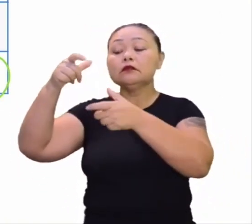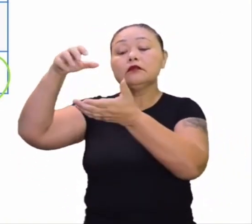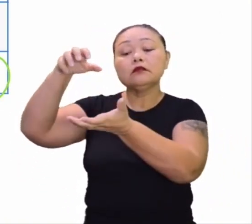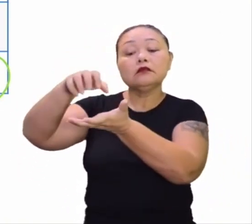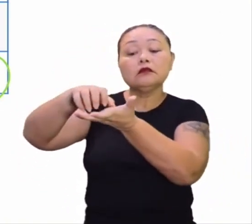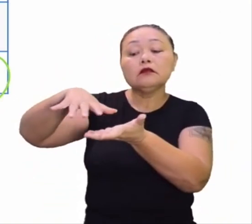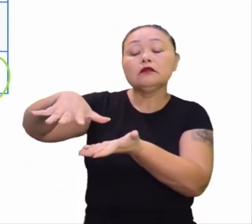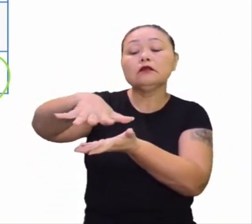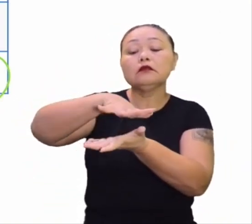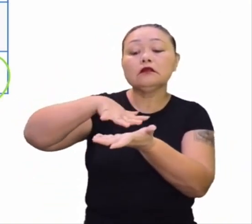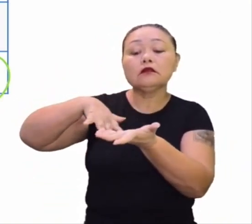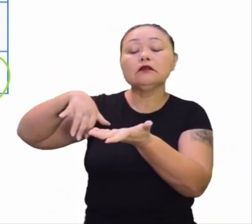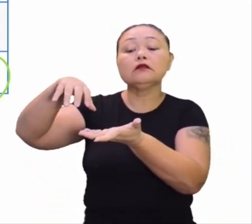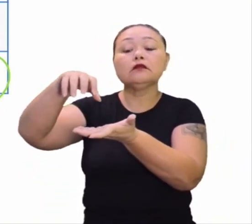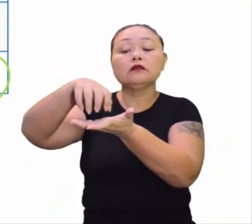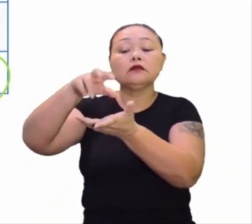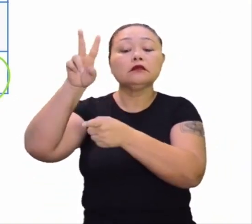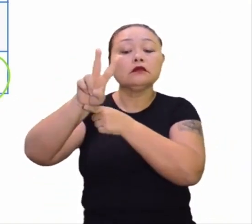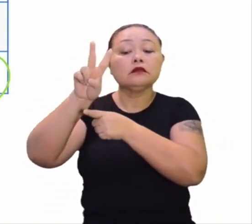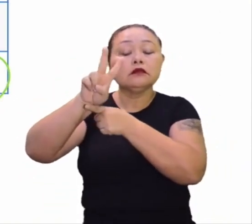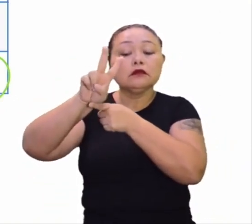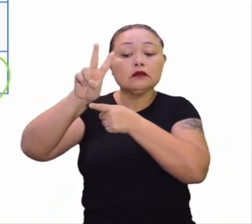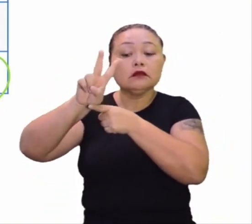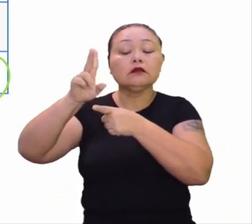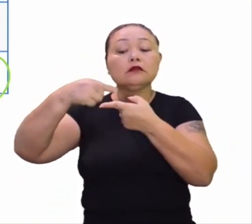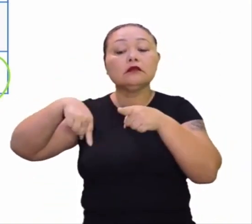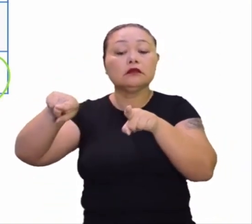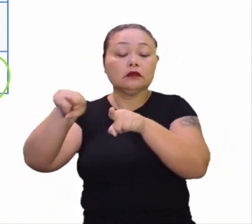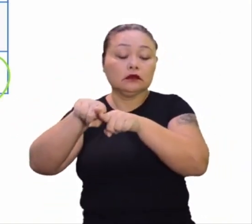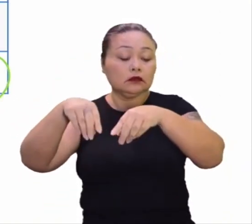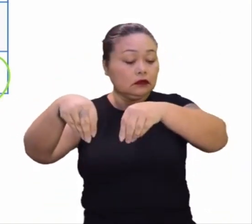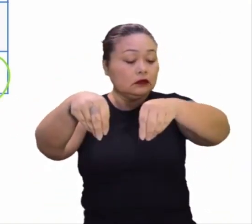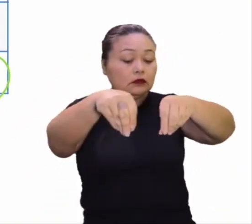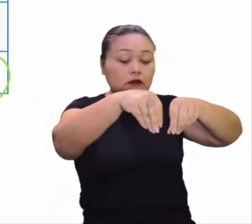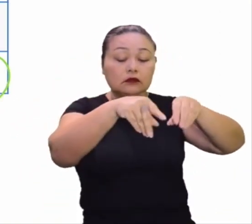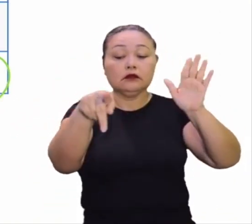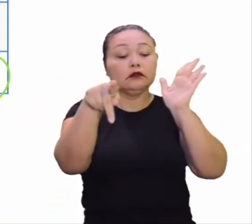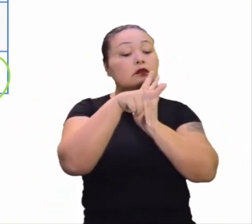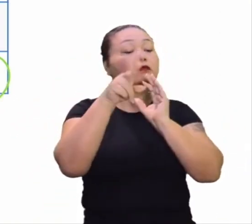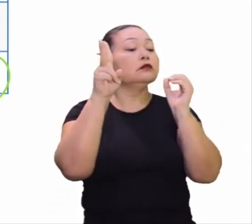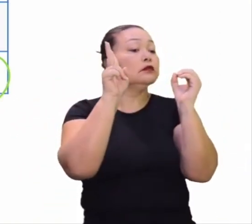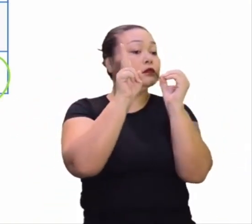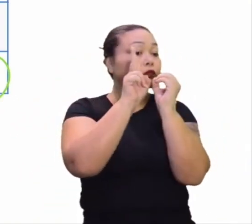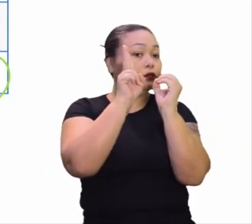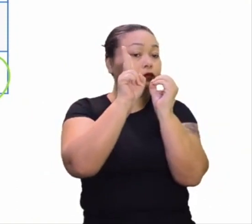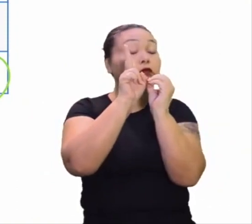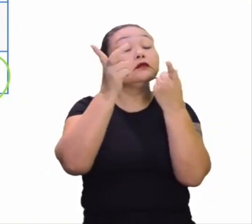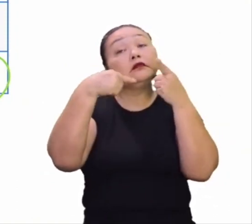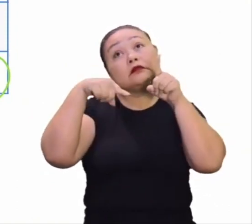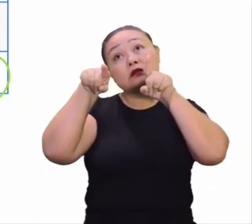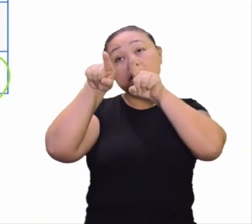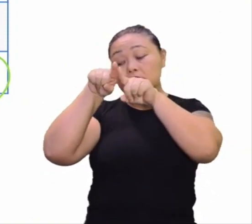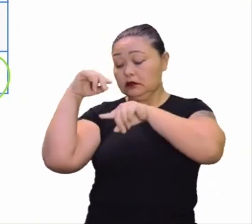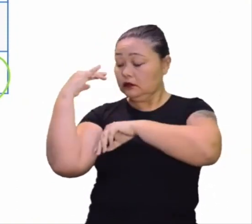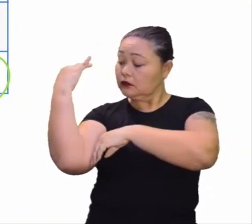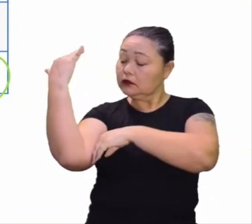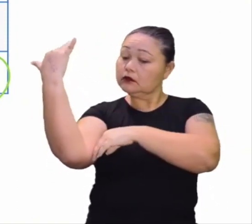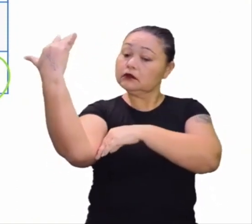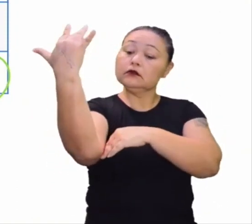preservações, já falamos as unidades de conservação e também as terras indígenas. Isso. E a floresta, porque vivemos aí